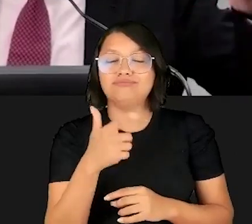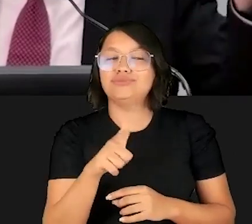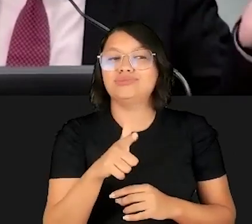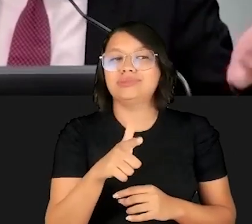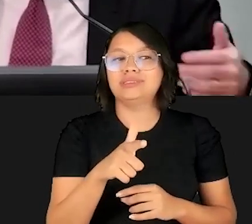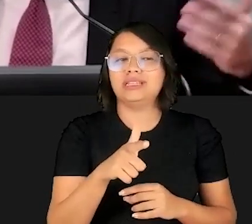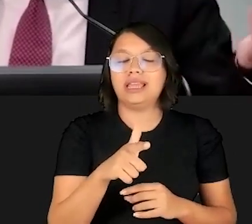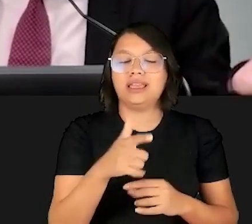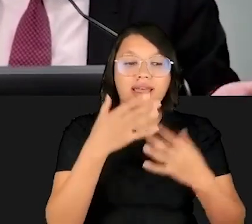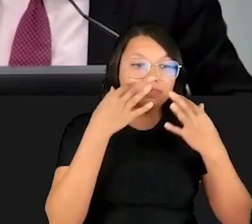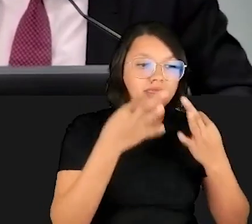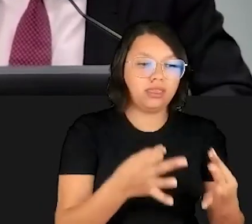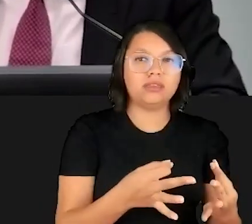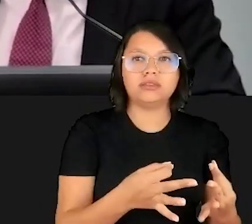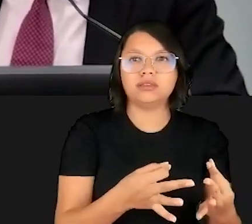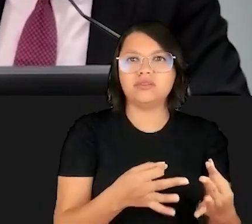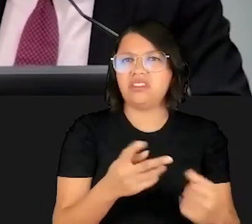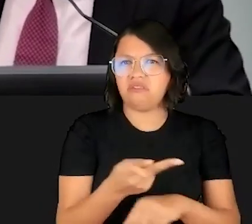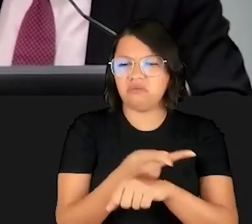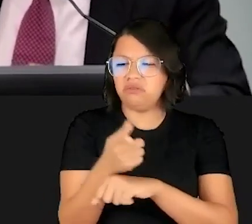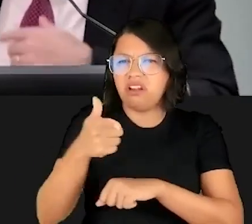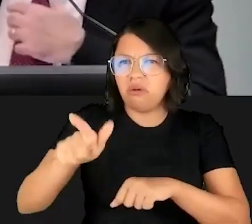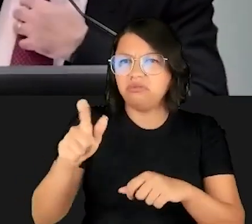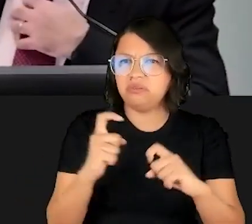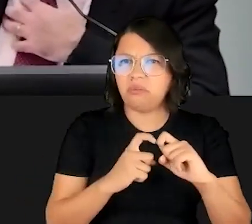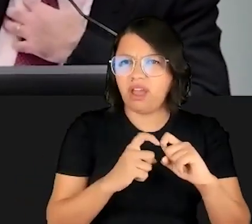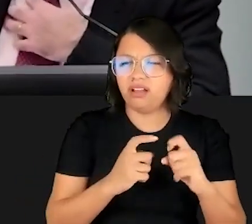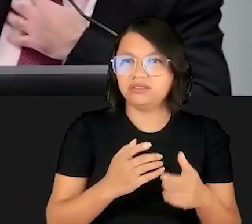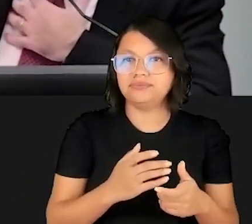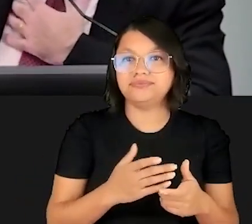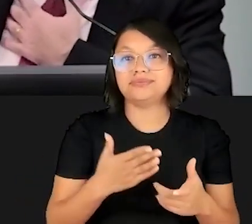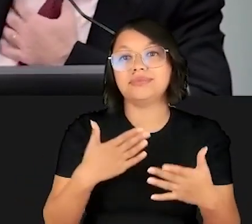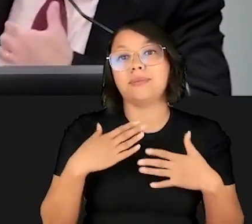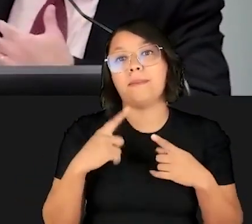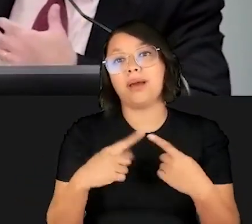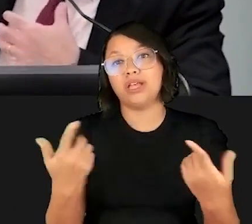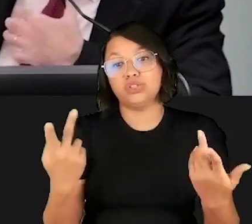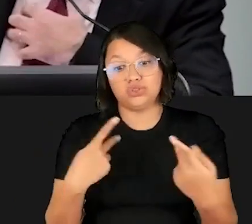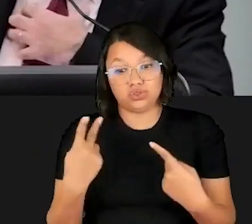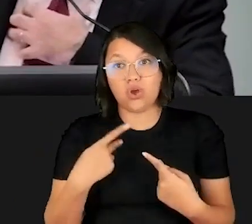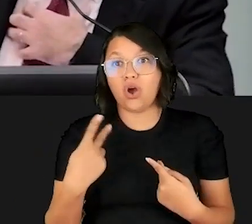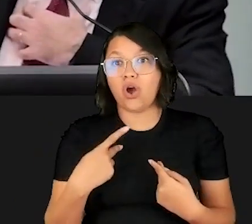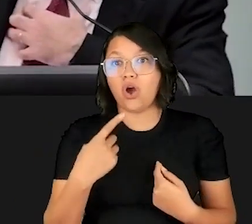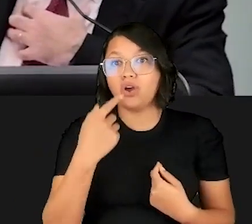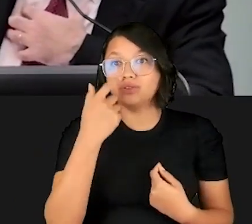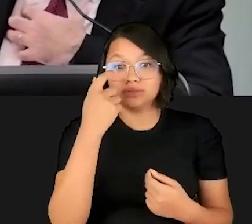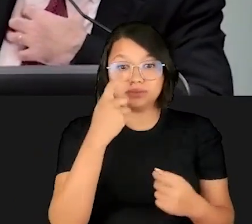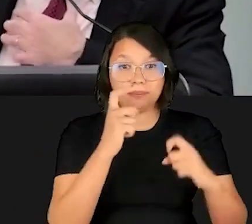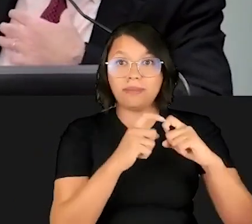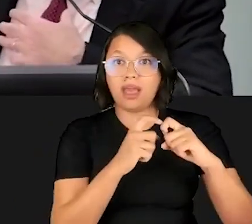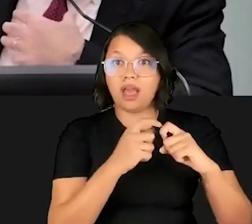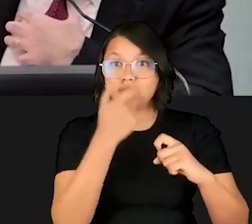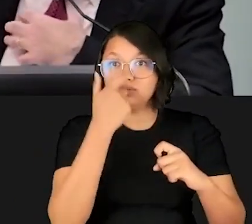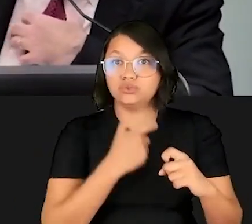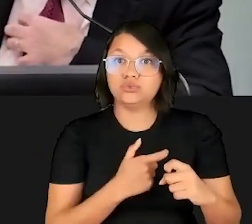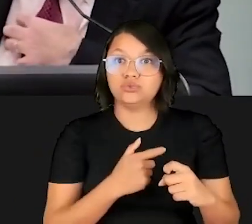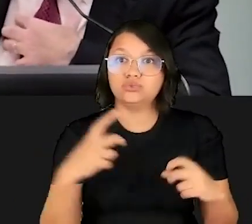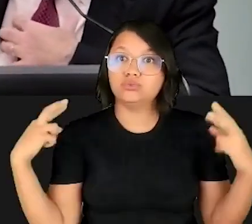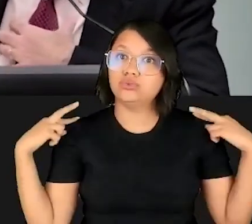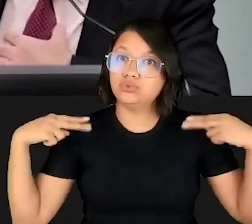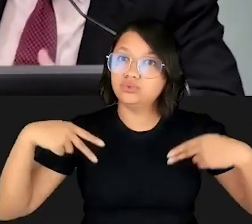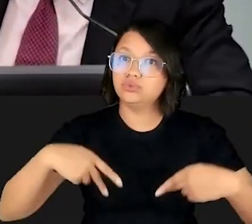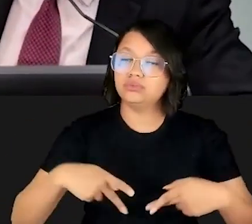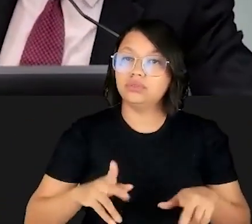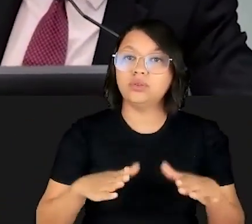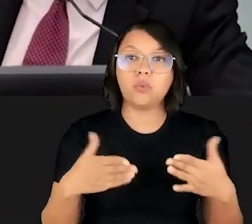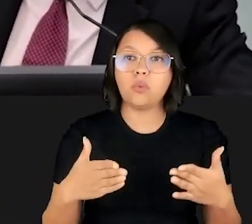ruim, vou procurar outro, ele não está me oferecendo nada. E nós, médicos, somos seres humanos. Nossa missão é curar o paciente. Quando nós não conseguimos fazer